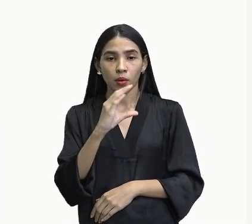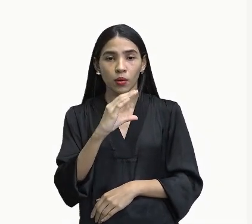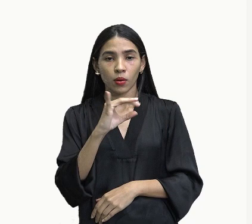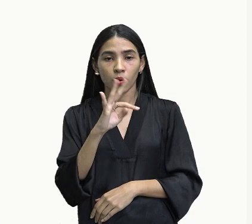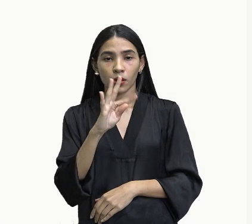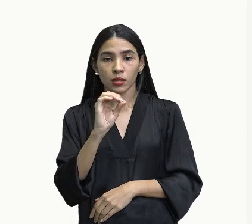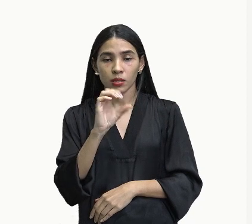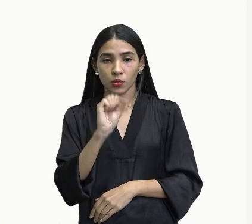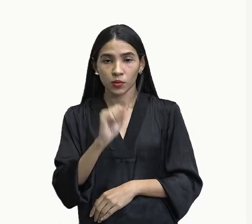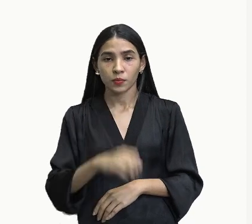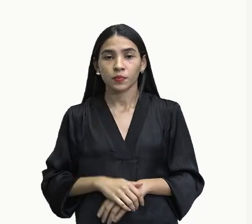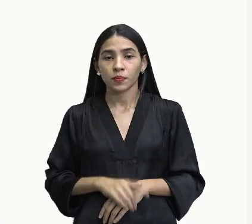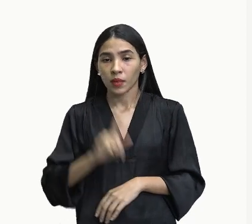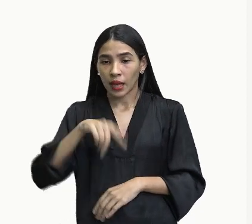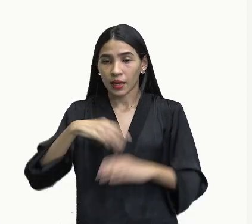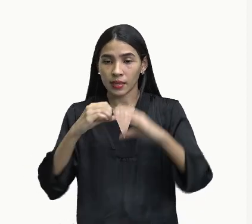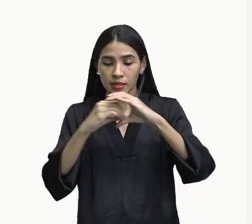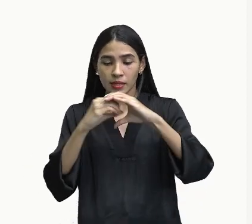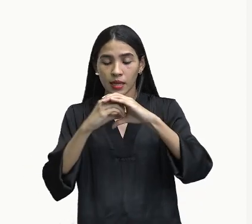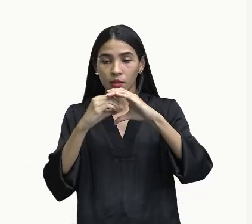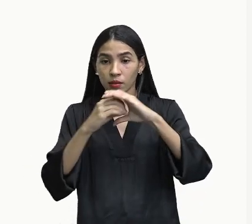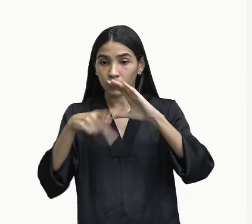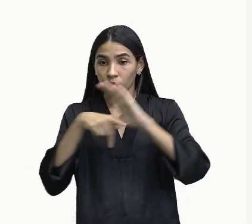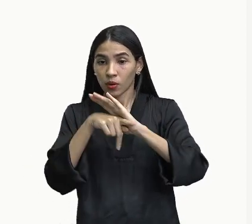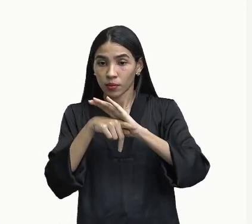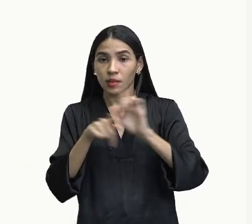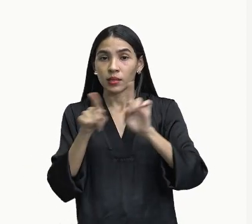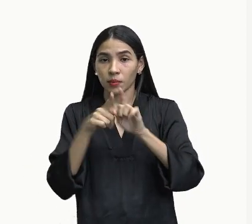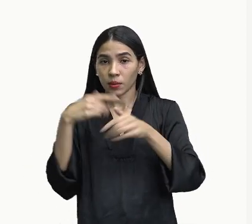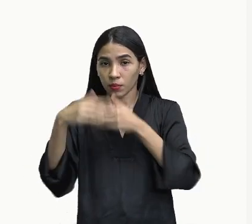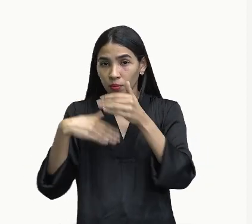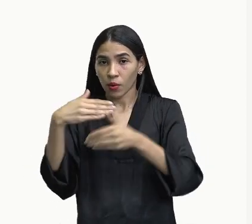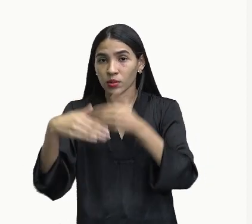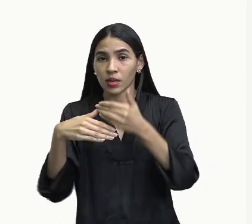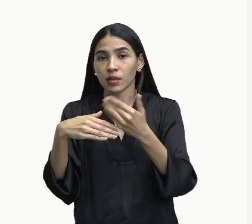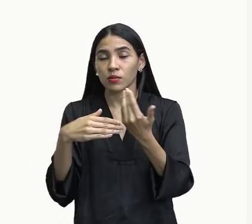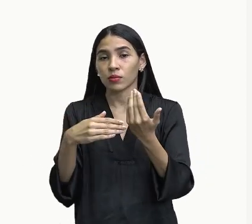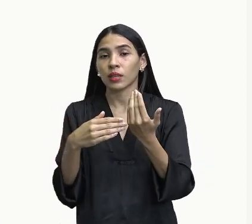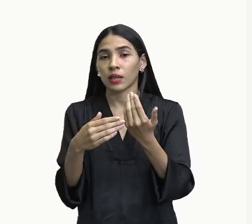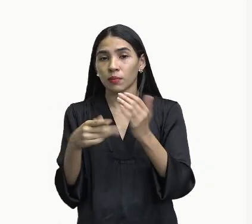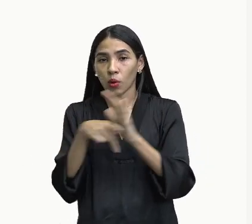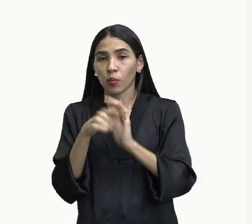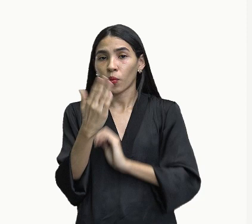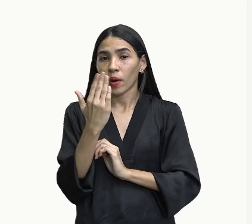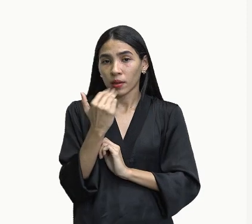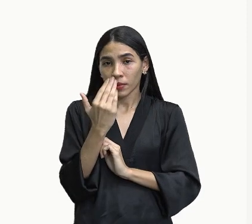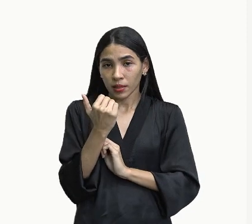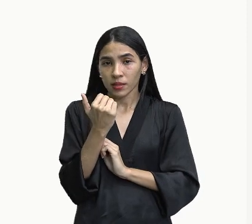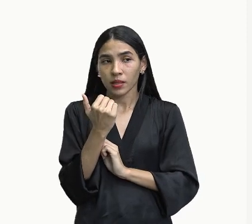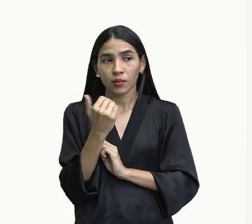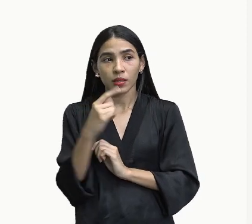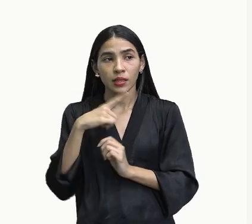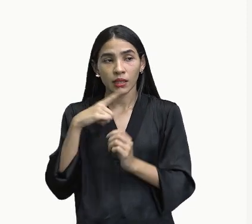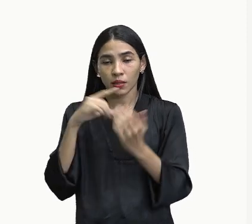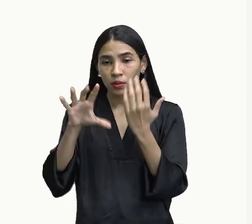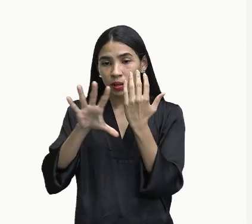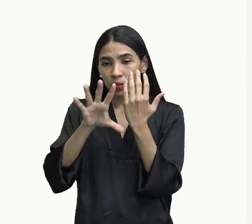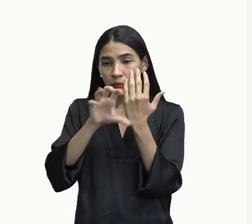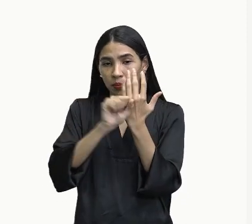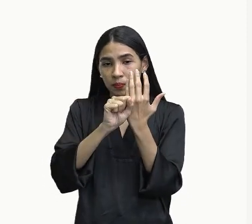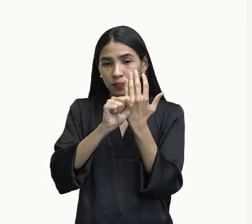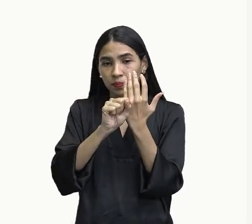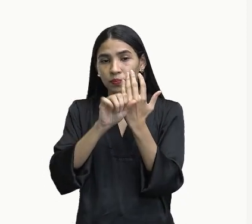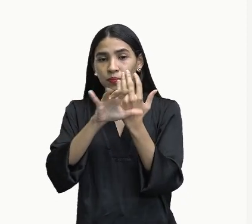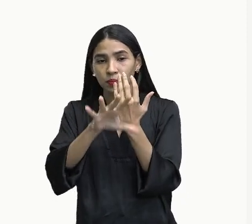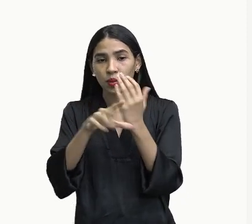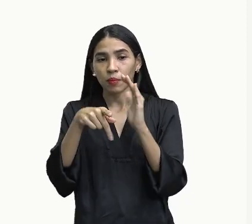amebócitos. São células envolvidas também no processo de alimentação, né, que recebem alimento